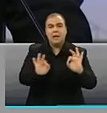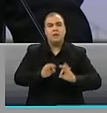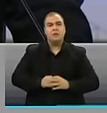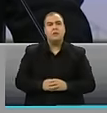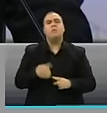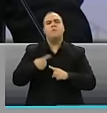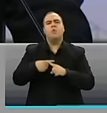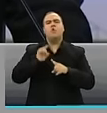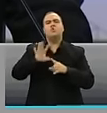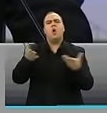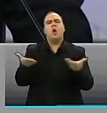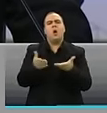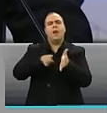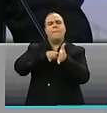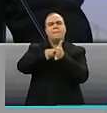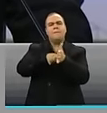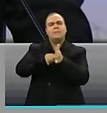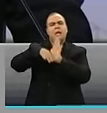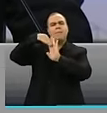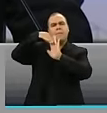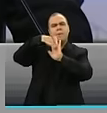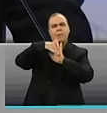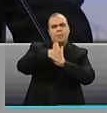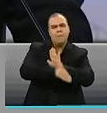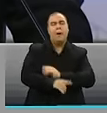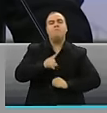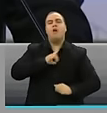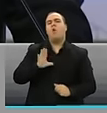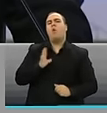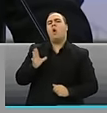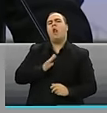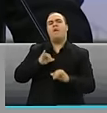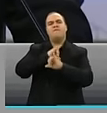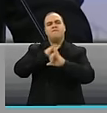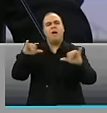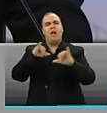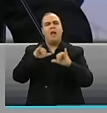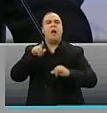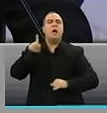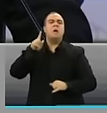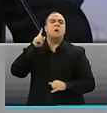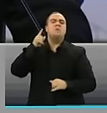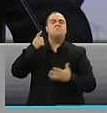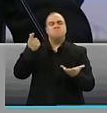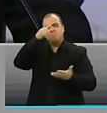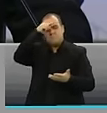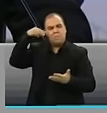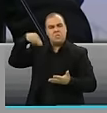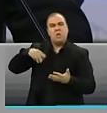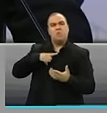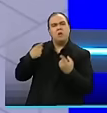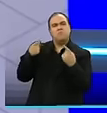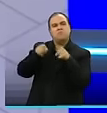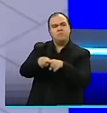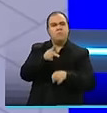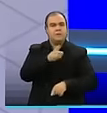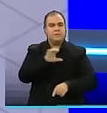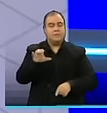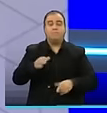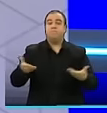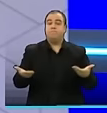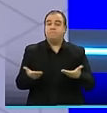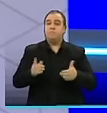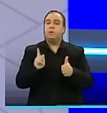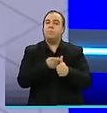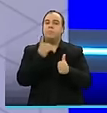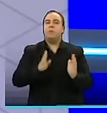só agora, quando cai na pesquisa, tem coragem de dizer que Pablo Marçal tem inúmeras conexões com o PCC? Nós estamos encerrando este